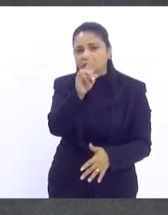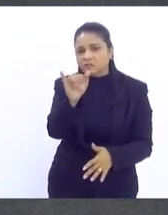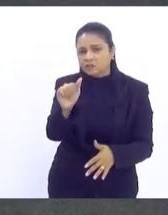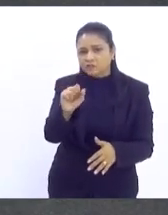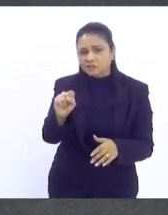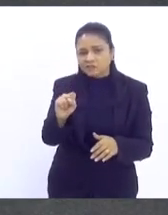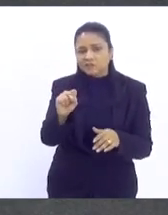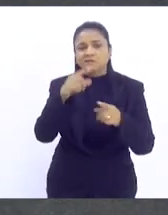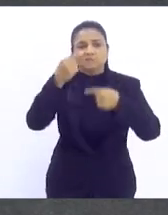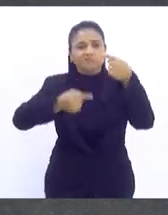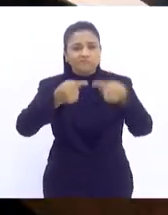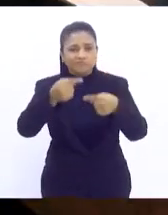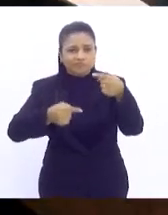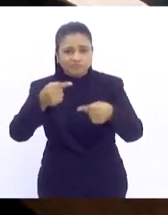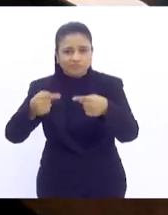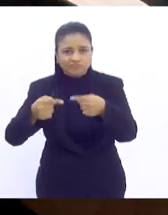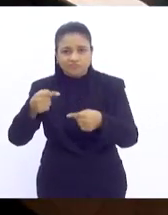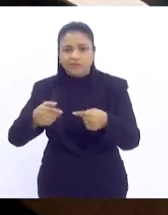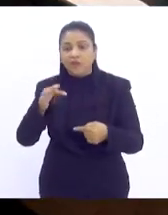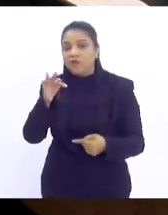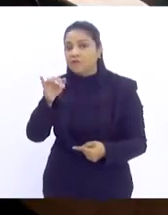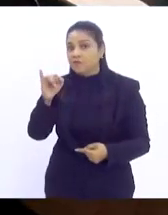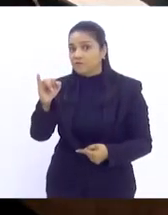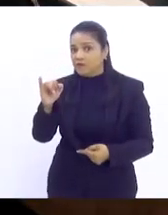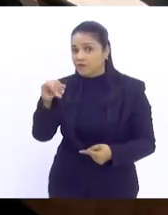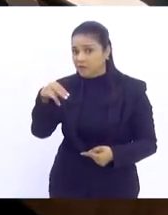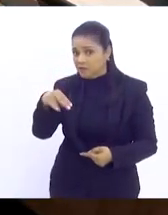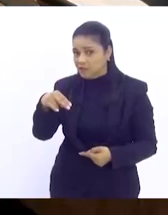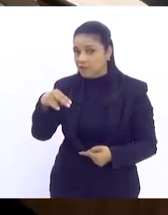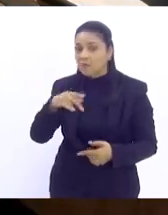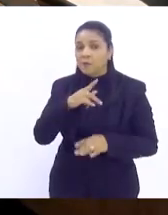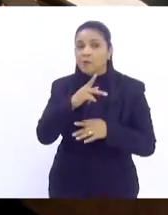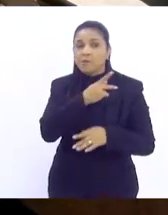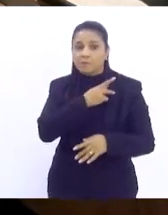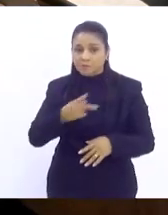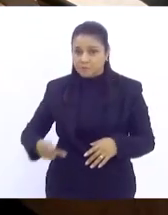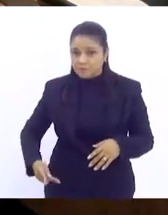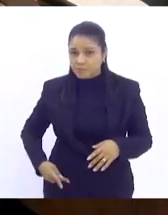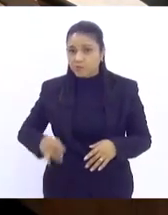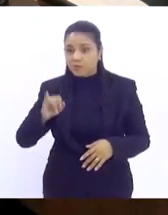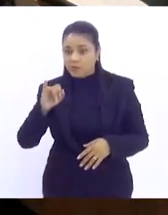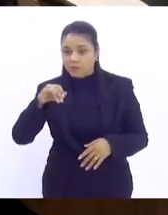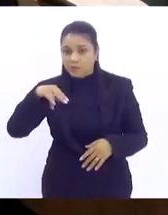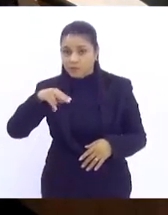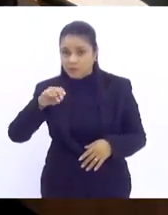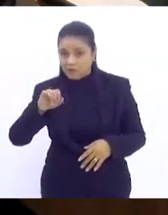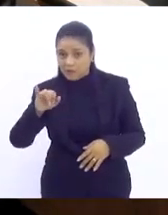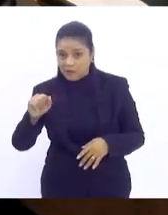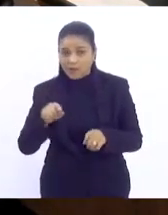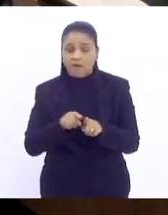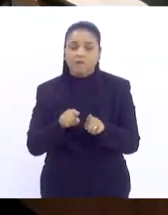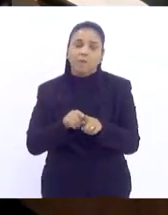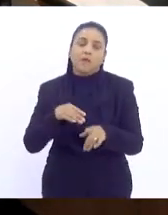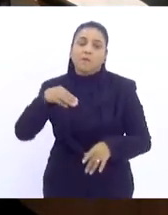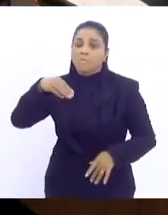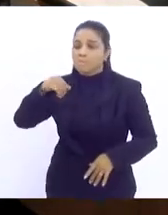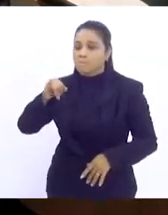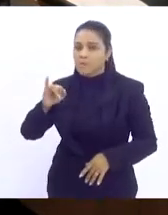com o filho presidente do Enéa a nossa querida Milena